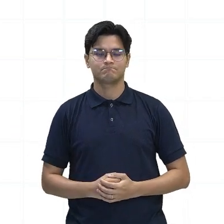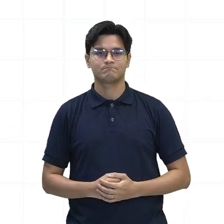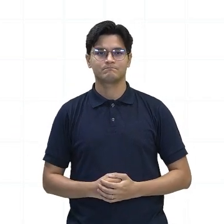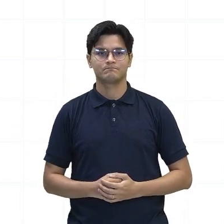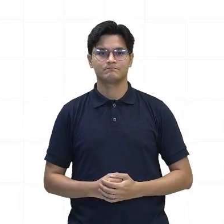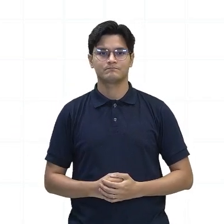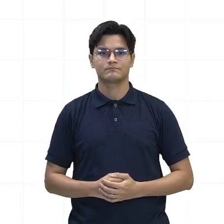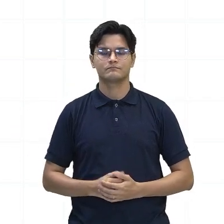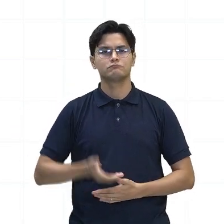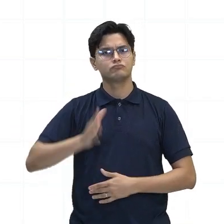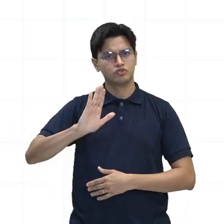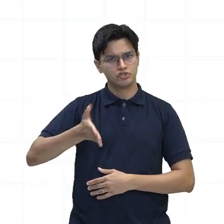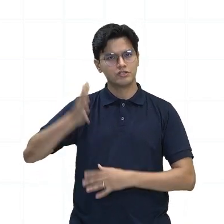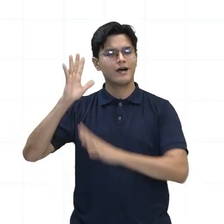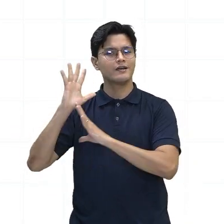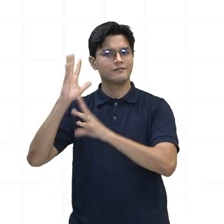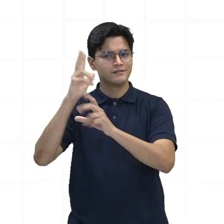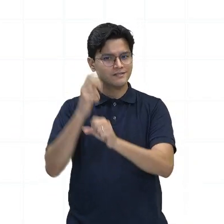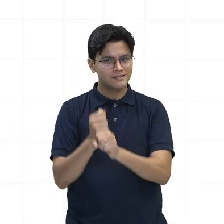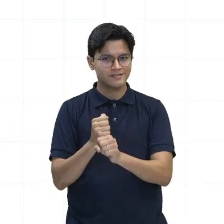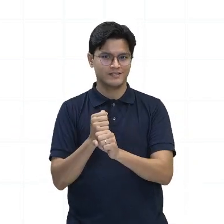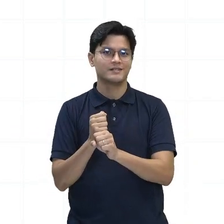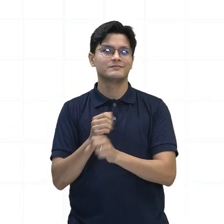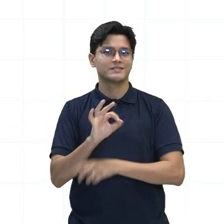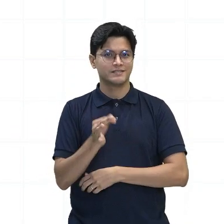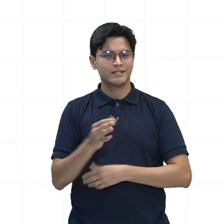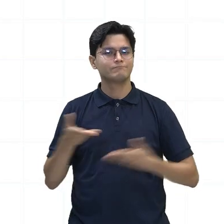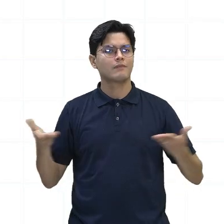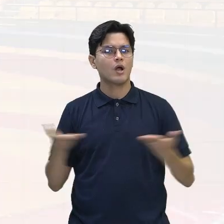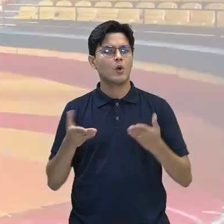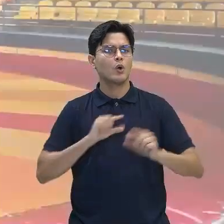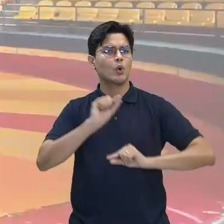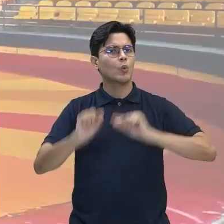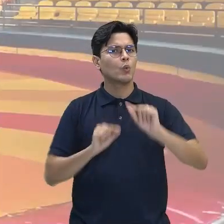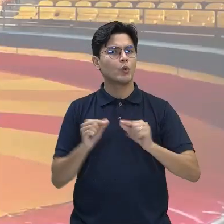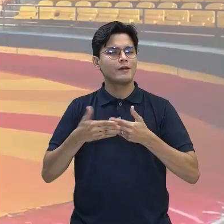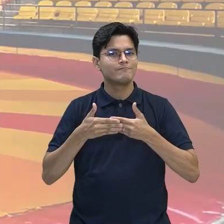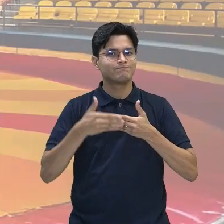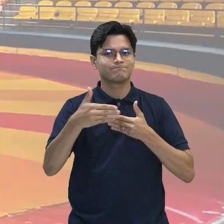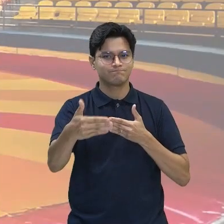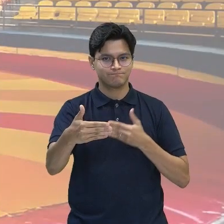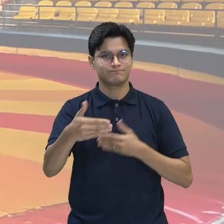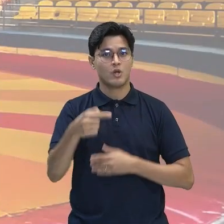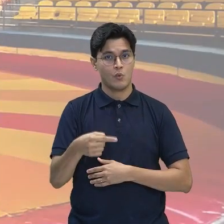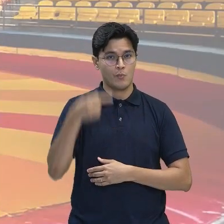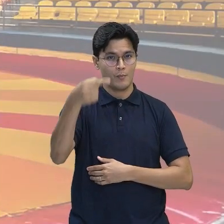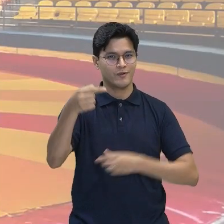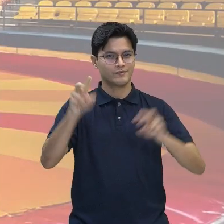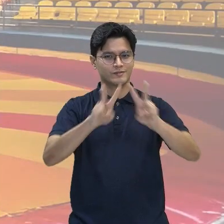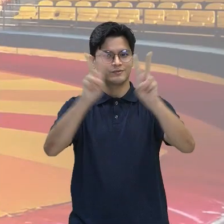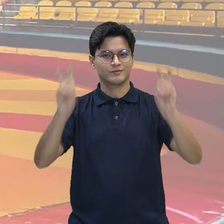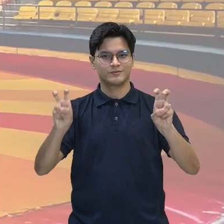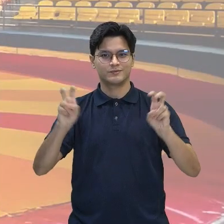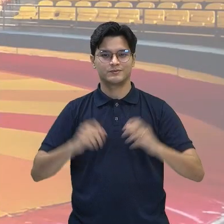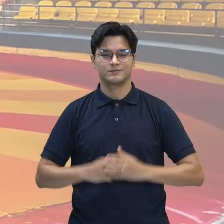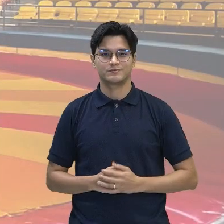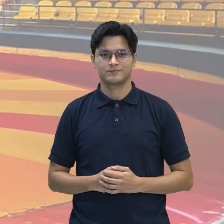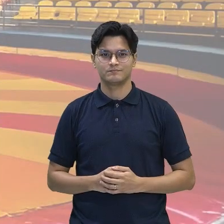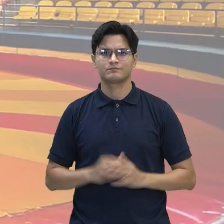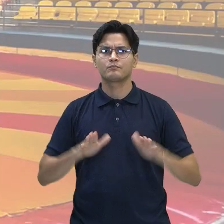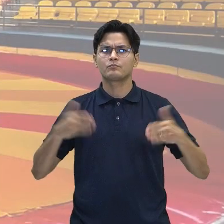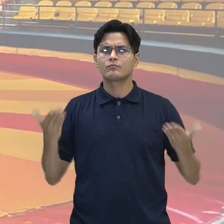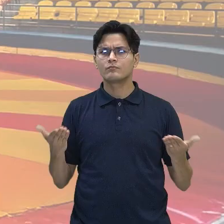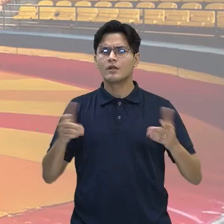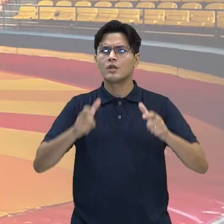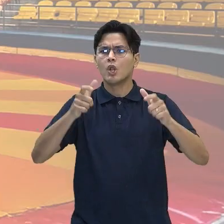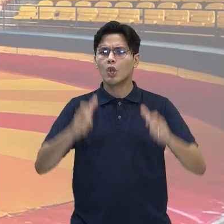que nós já revisamos esse momento, vamos prosseguir para o nosso próximo assunto. E aí, onde